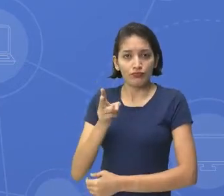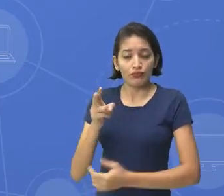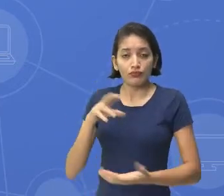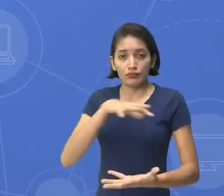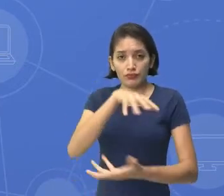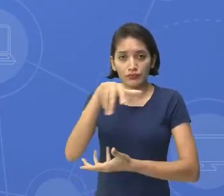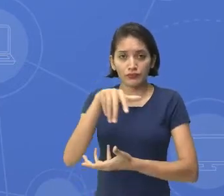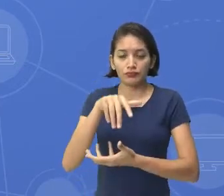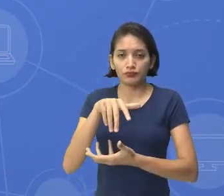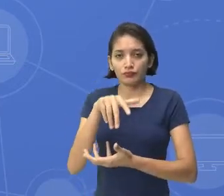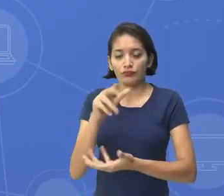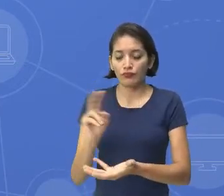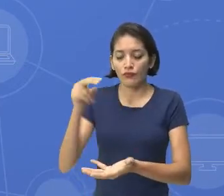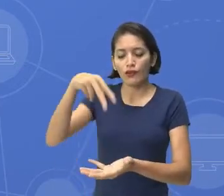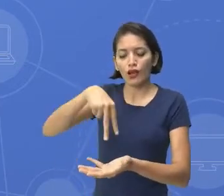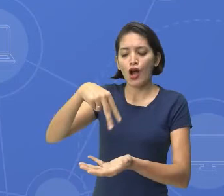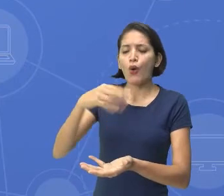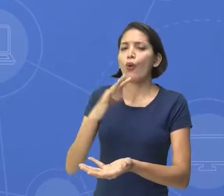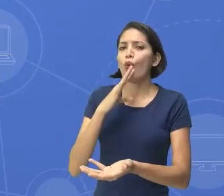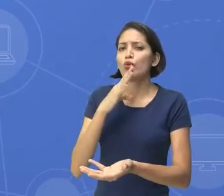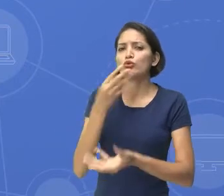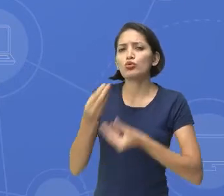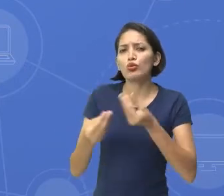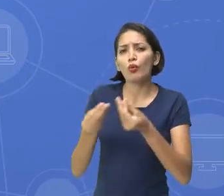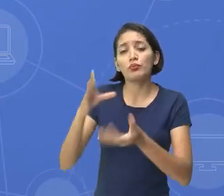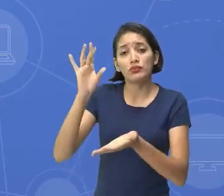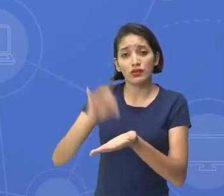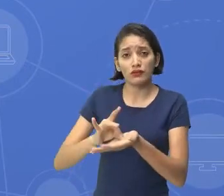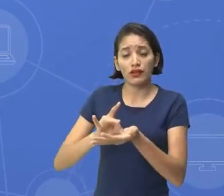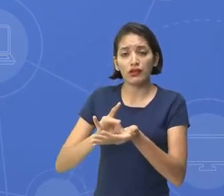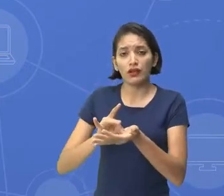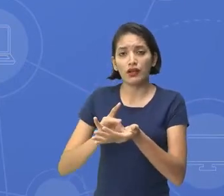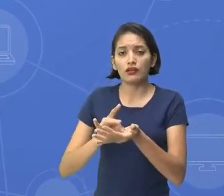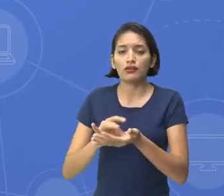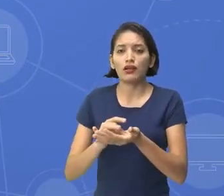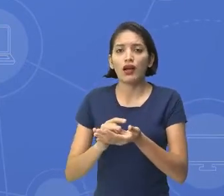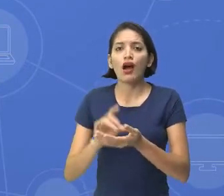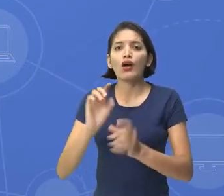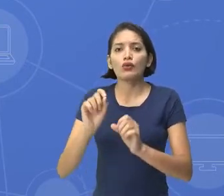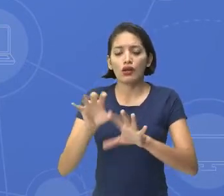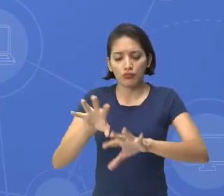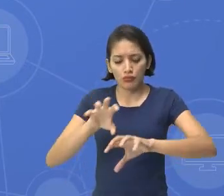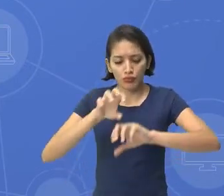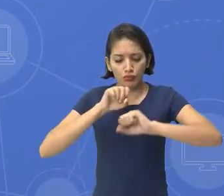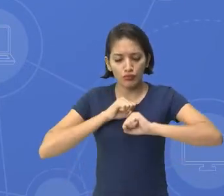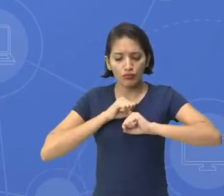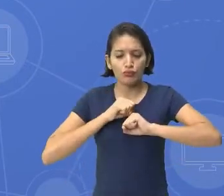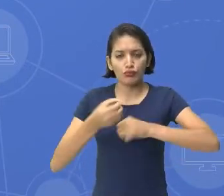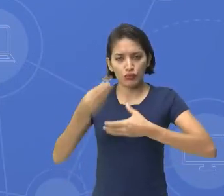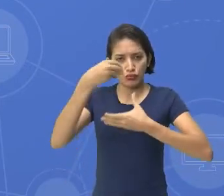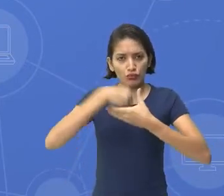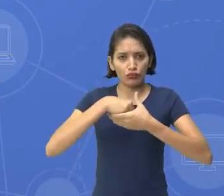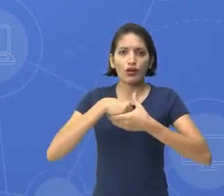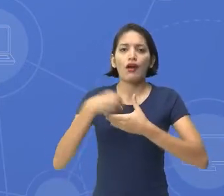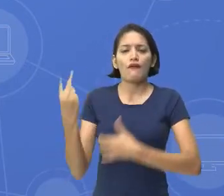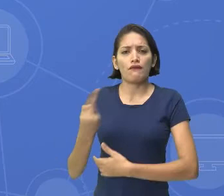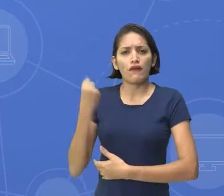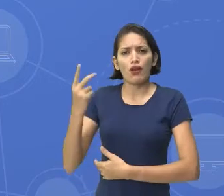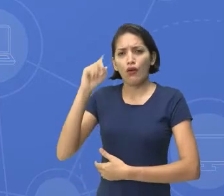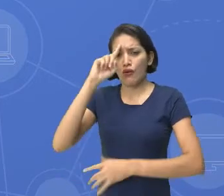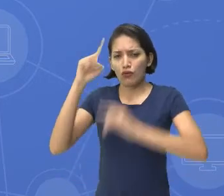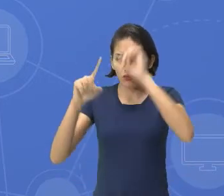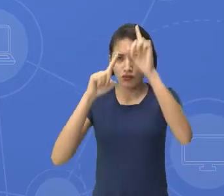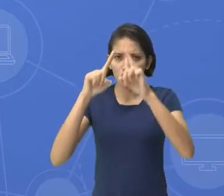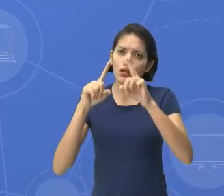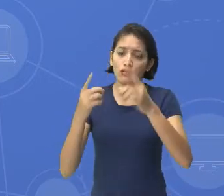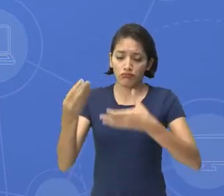mundo, conhecendo o mundo. E isso vai ficando em mim. Valores, ideias, né? Tá tudo aqui em mim.